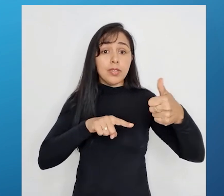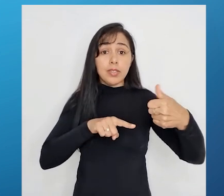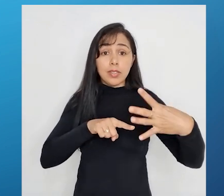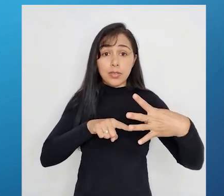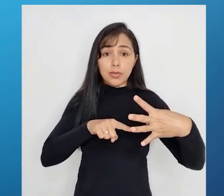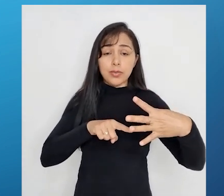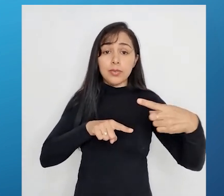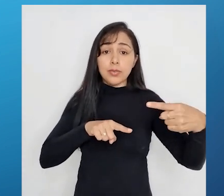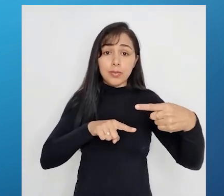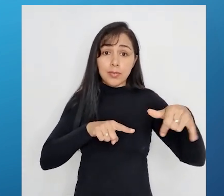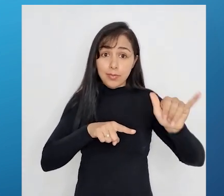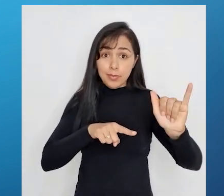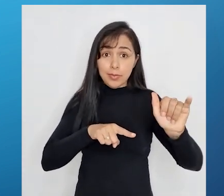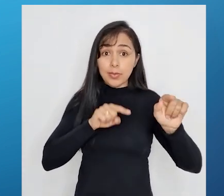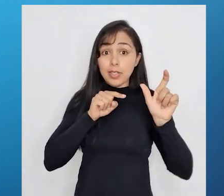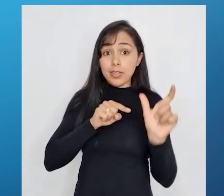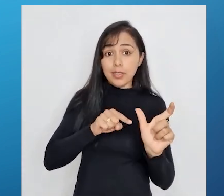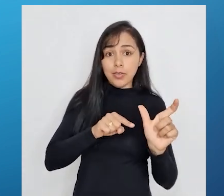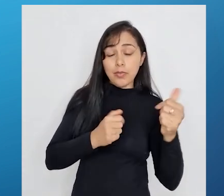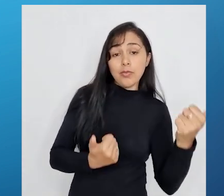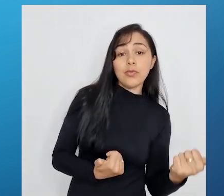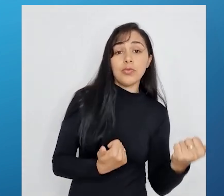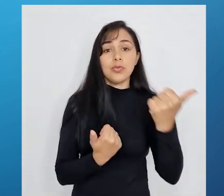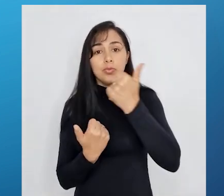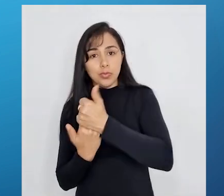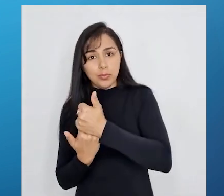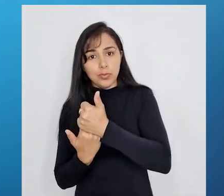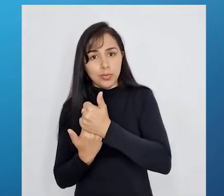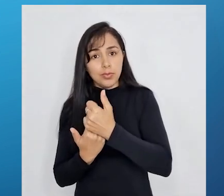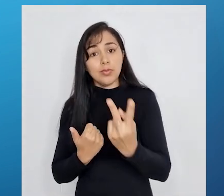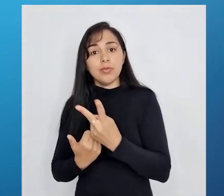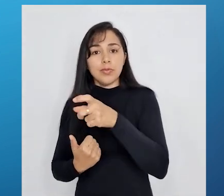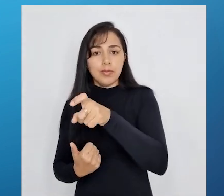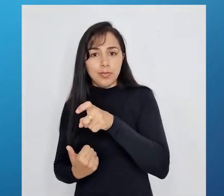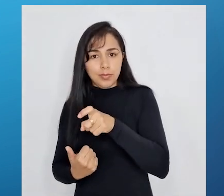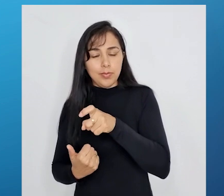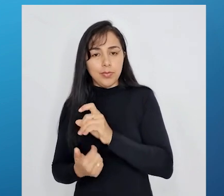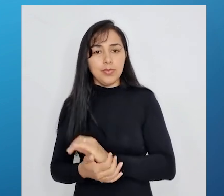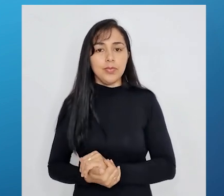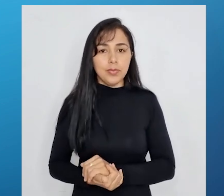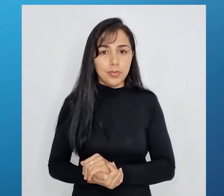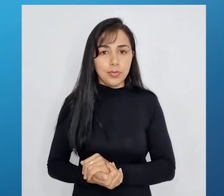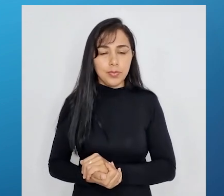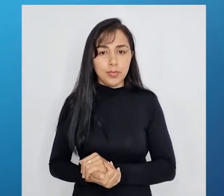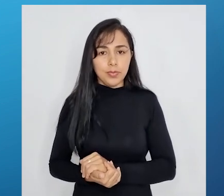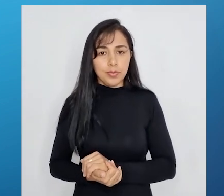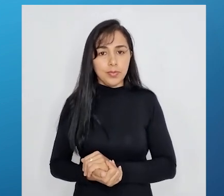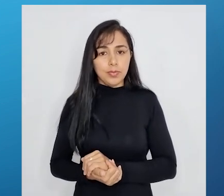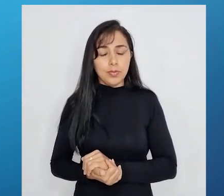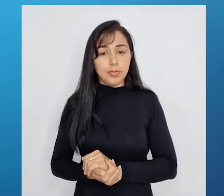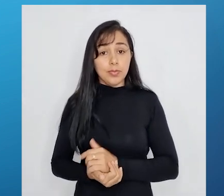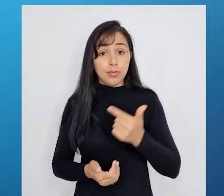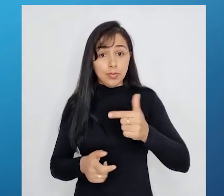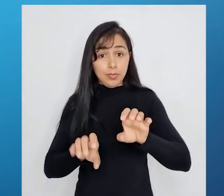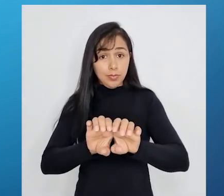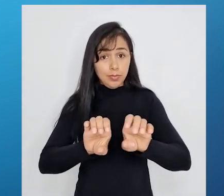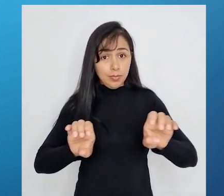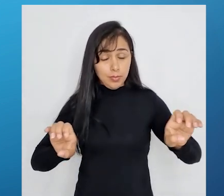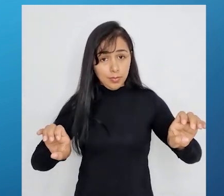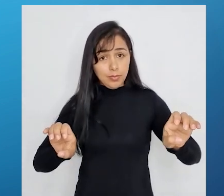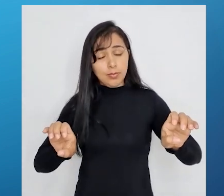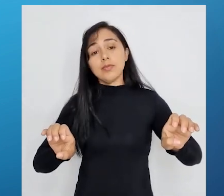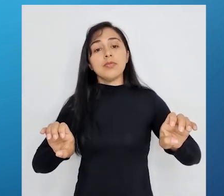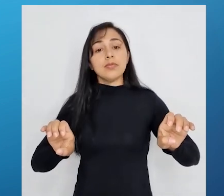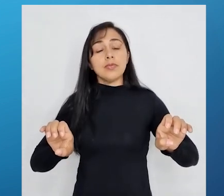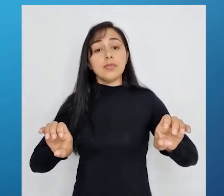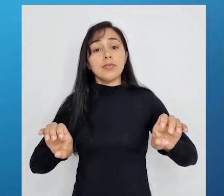daqui, e vou substituir o valor de x lá. Então, olha só, Na equação 2, nós